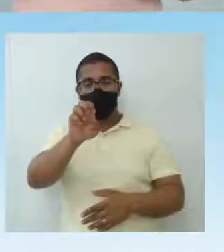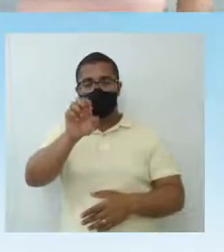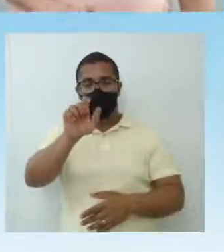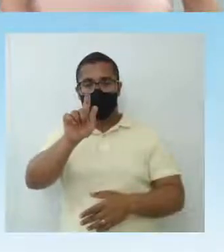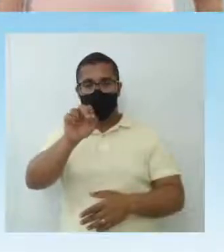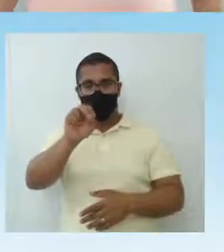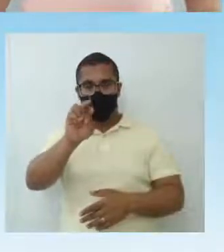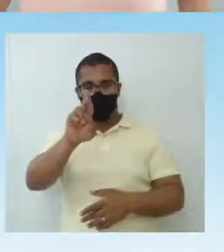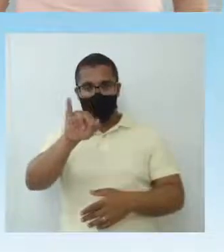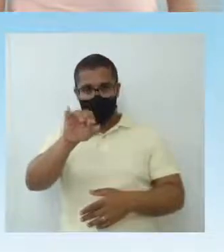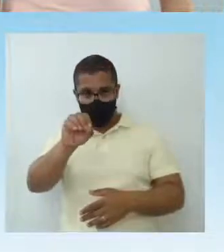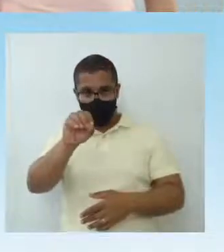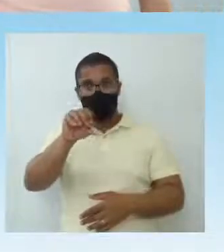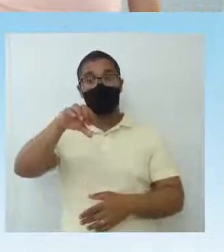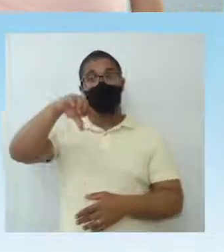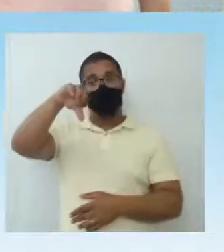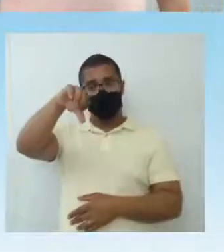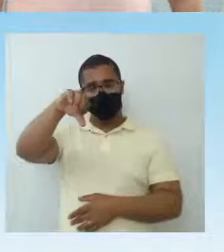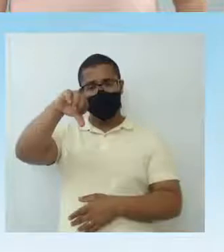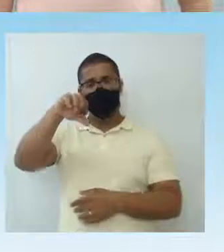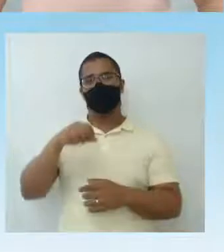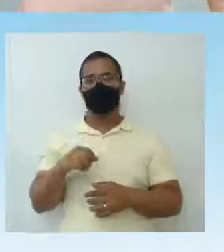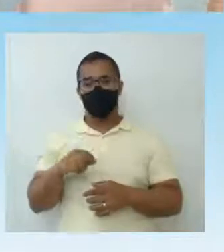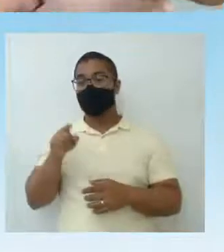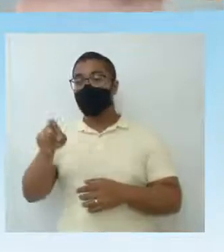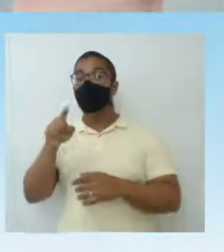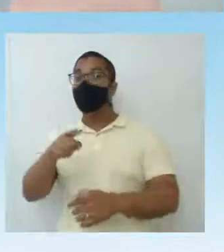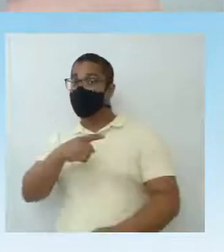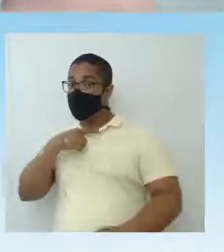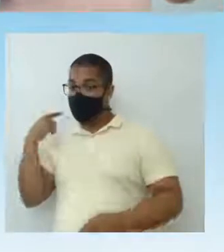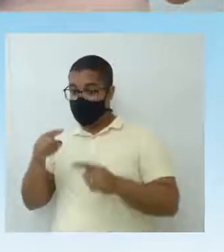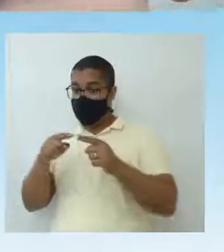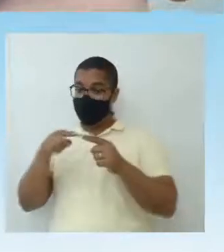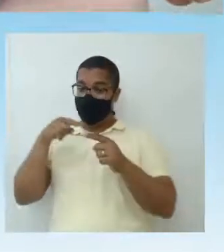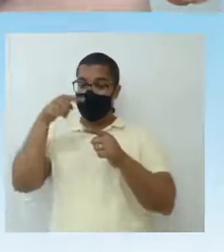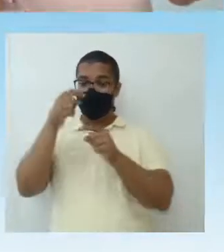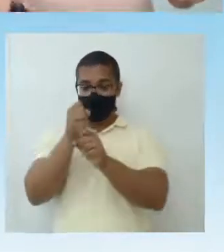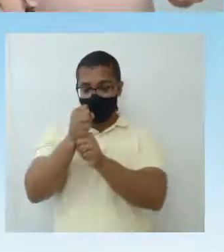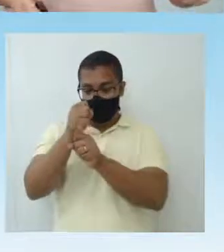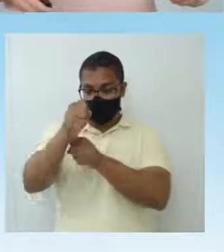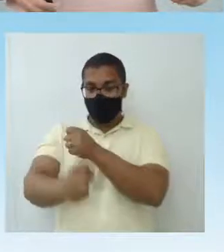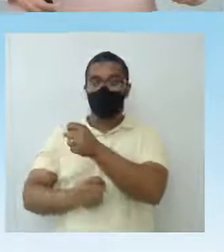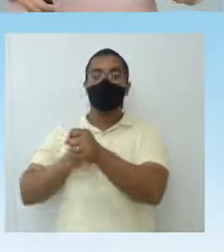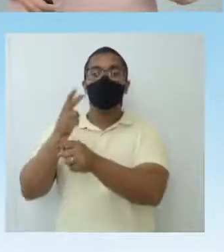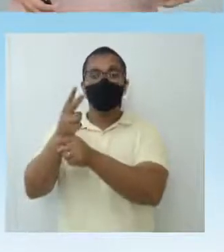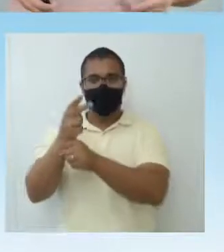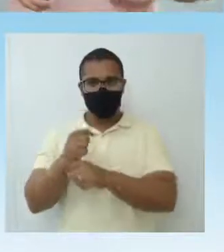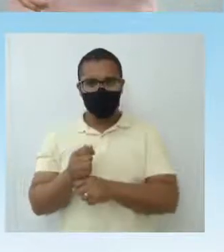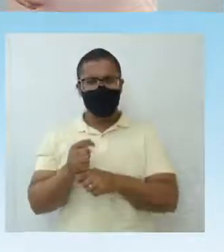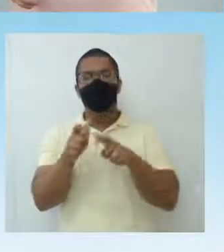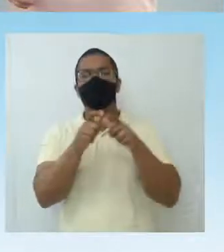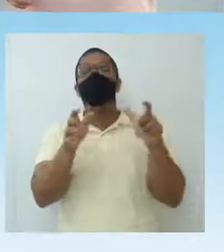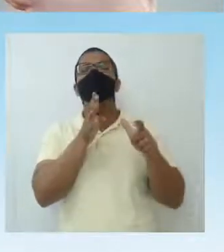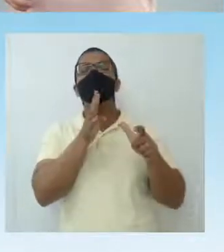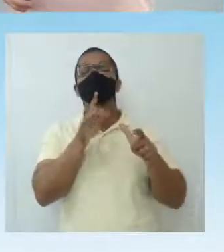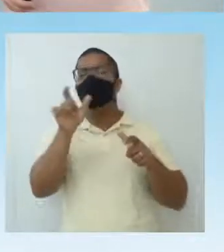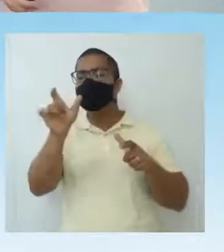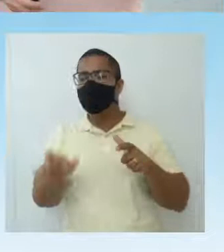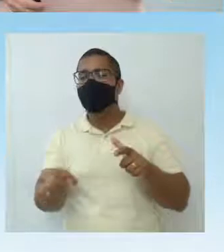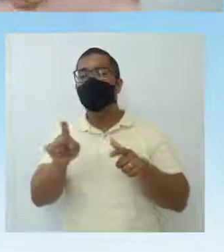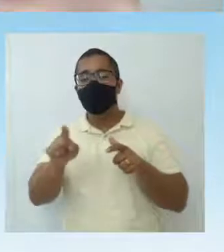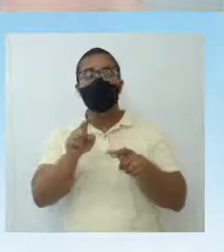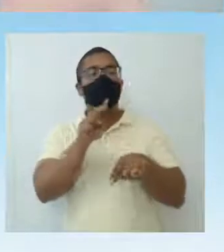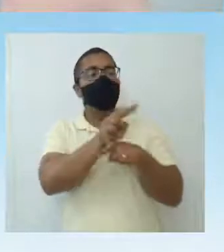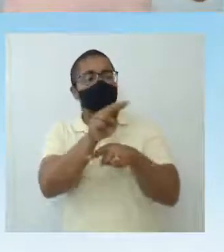2 anos depois de sua morte. É conhecido como protetor dos animais. E aqui trago para